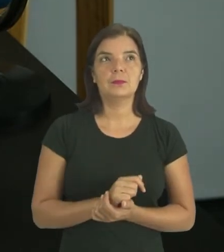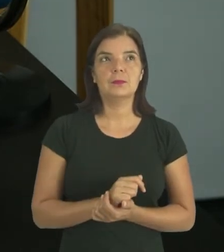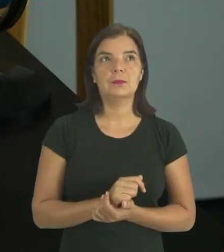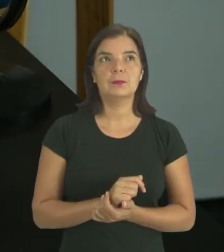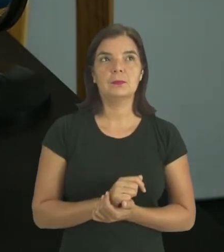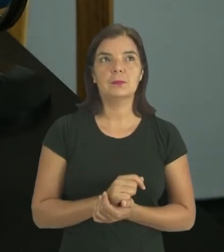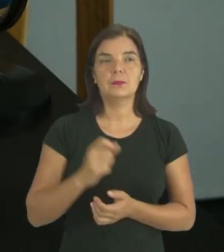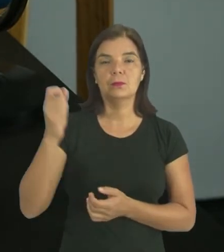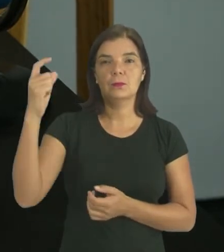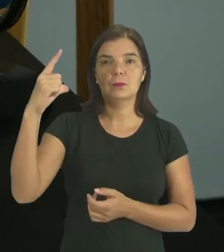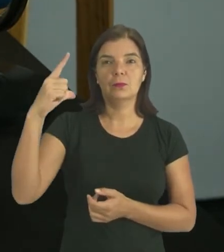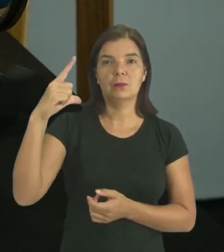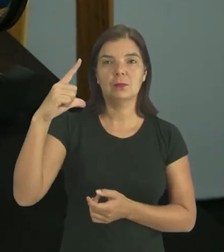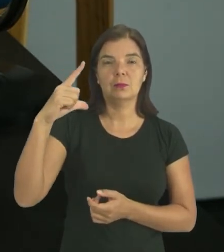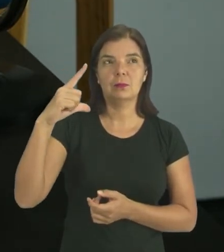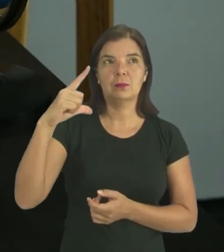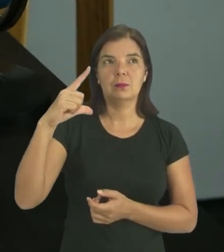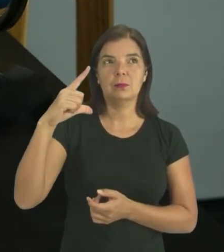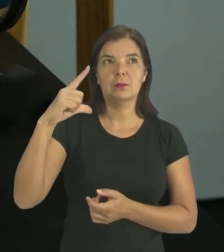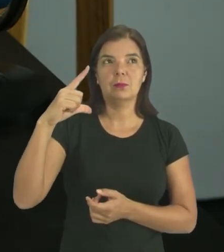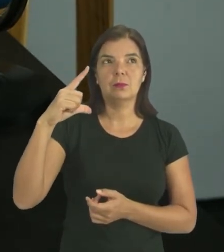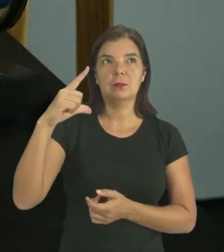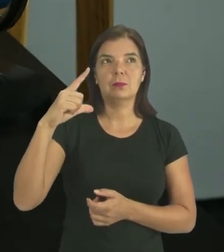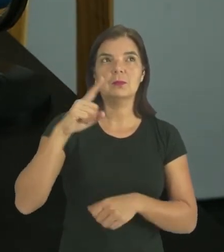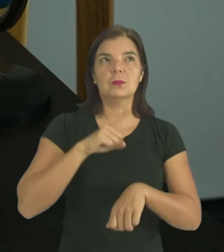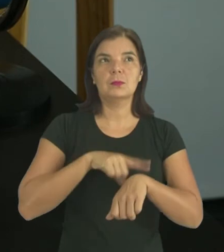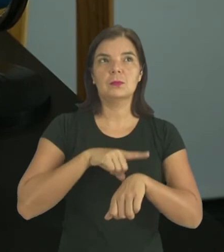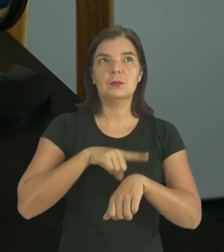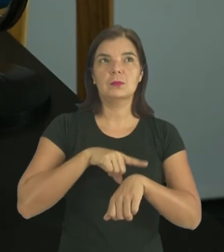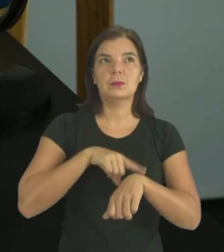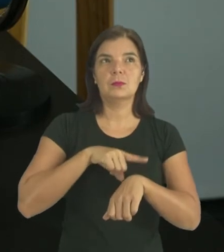O sol, que hora está